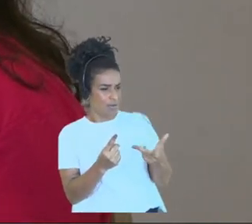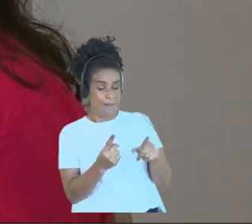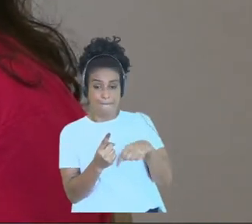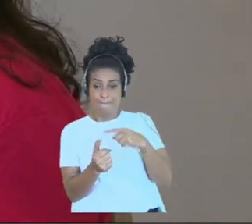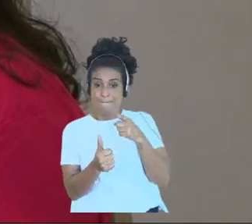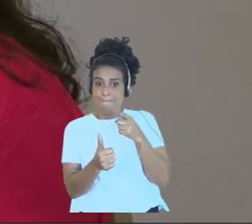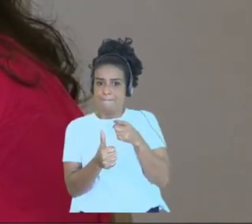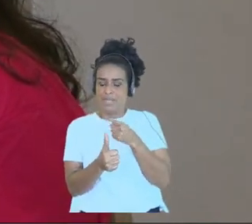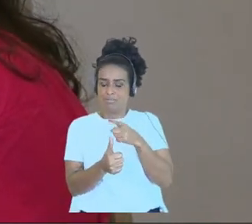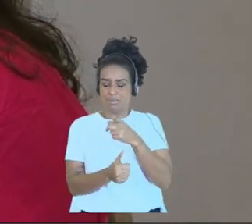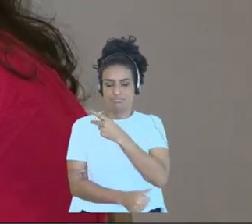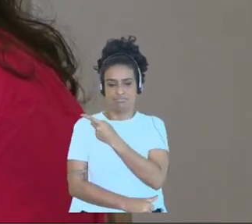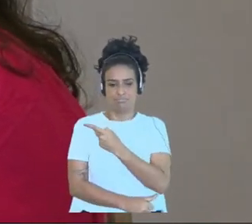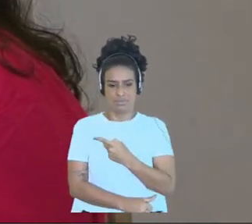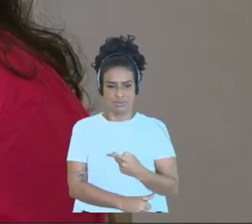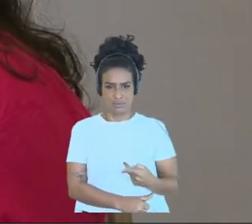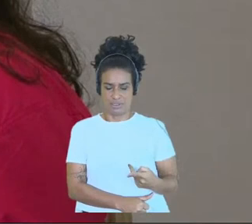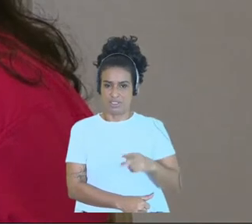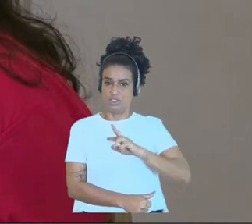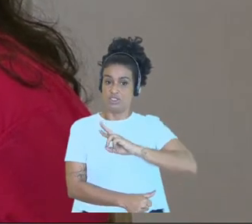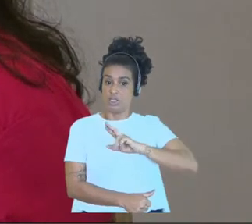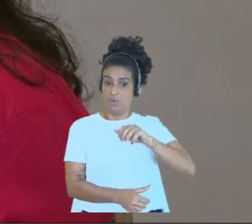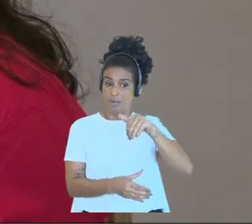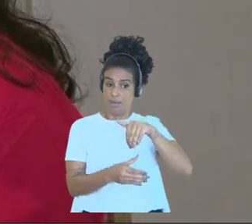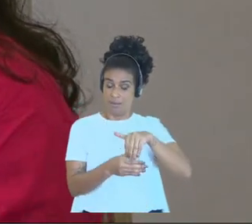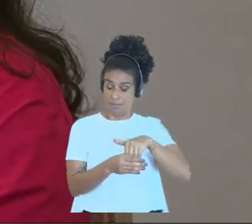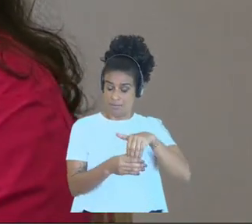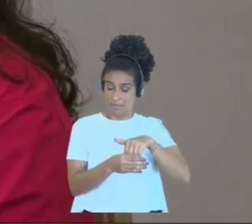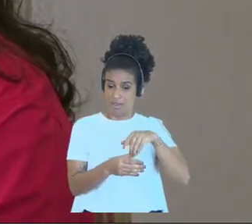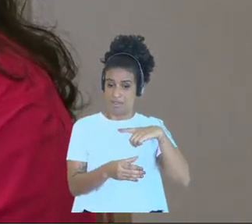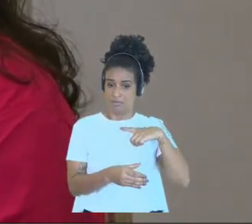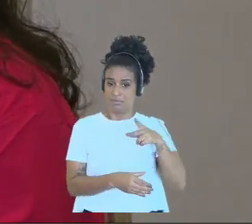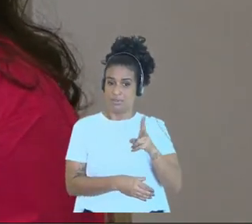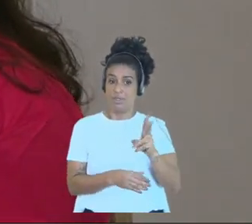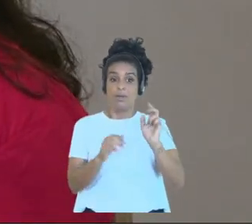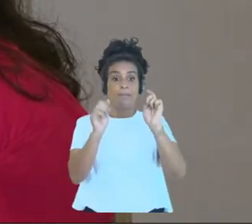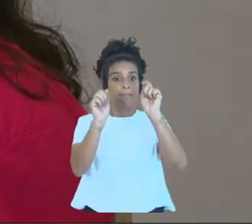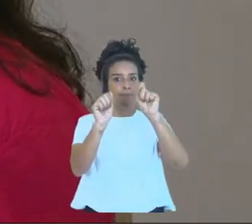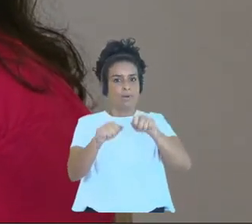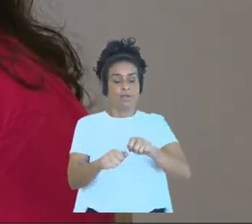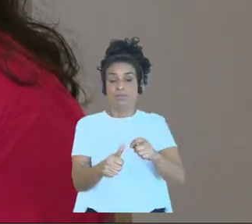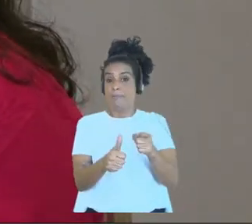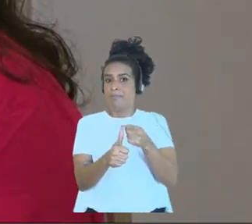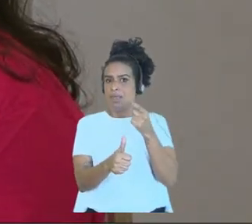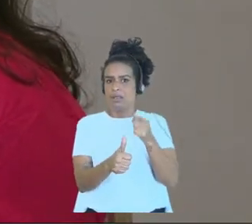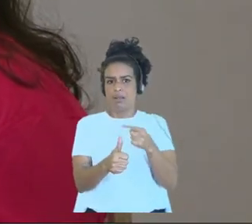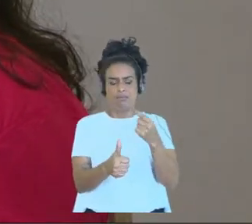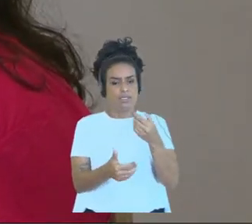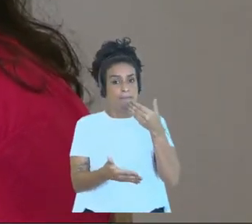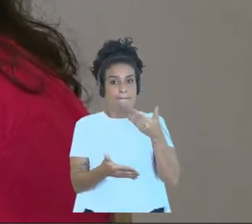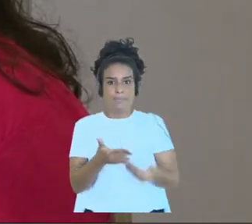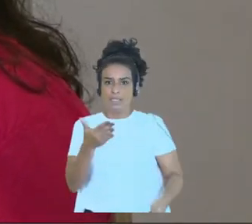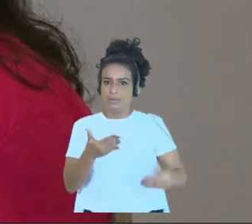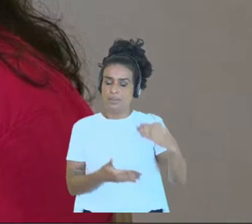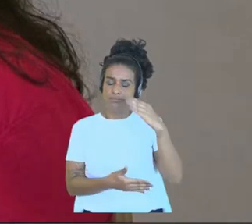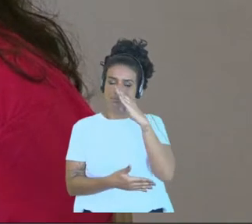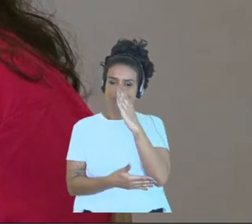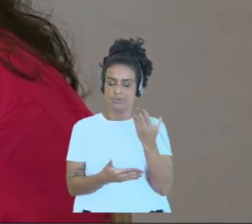vez que a gente tem um presidente que não é reeleito a partir do momento em que se pode ter reeleição. Então, isso é um fator